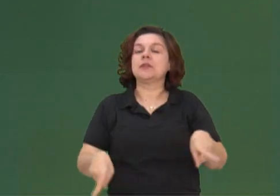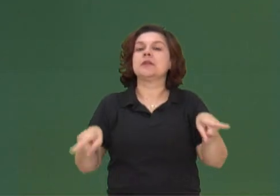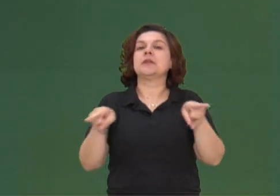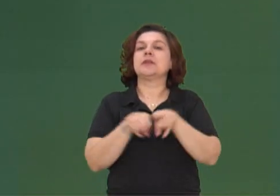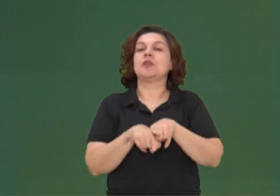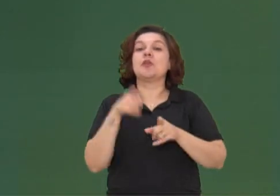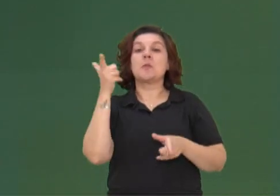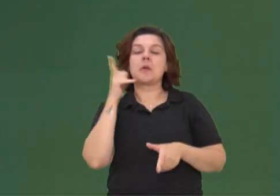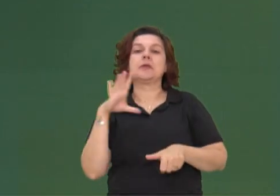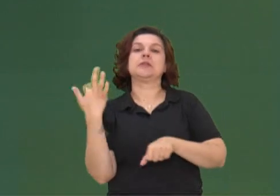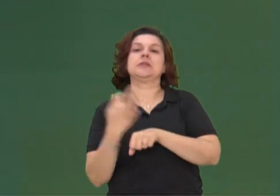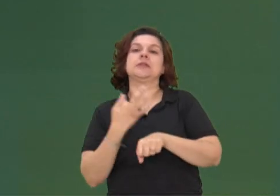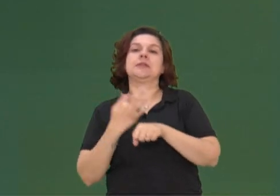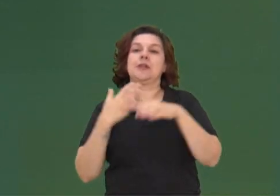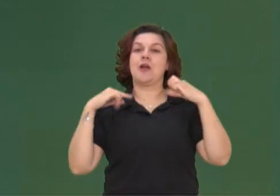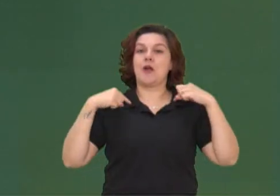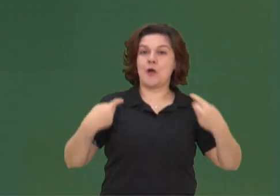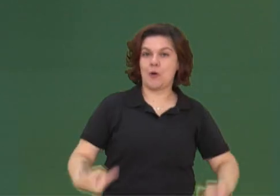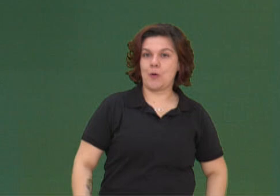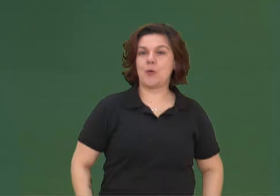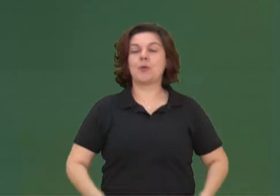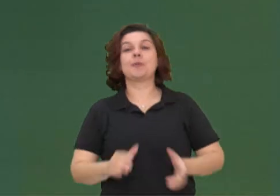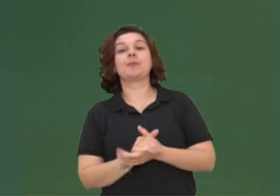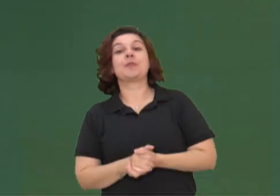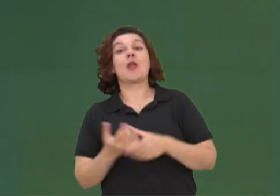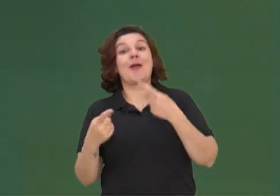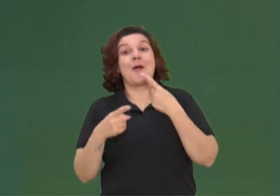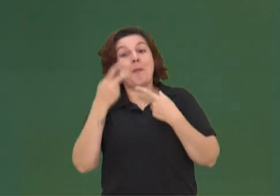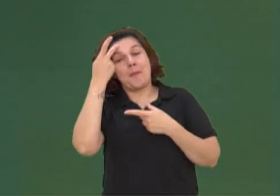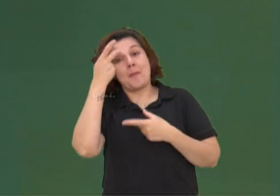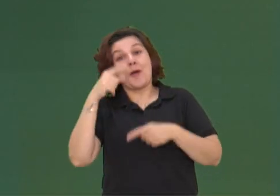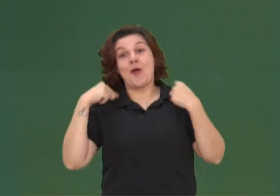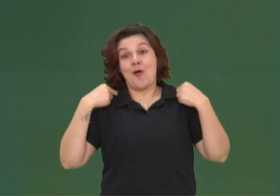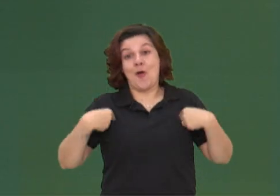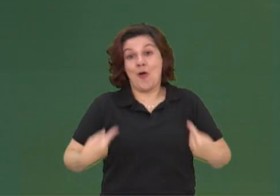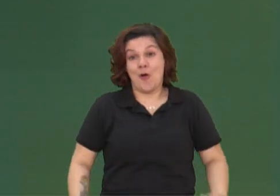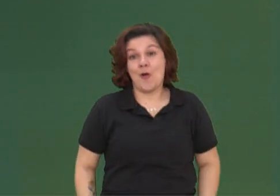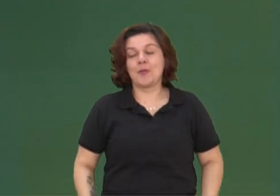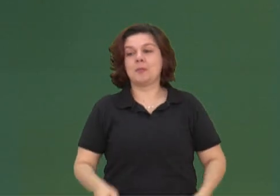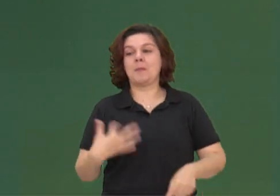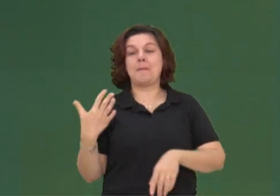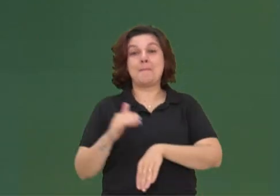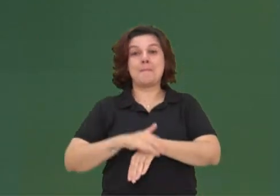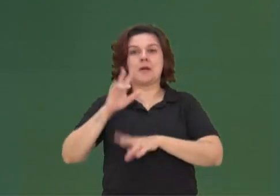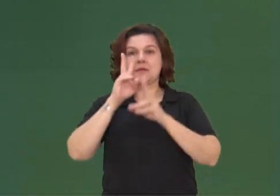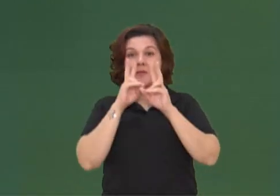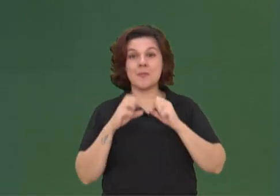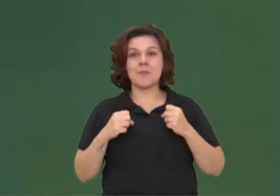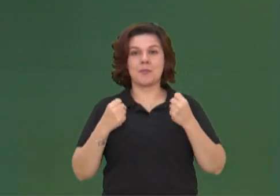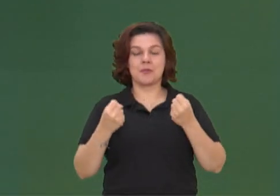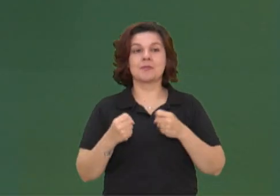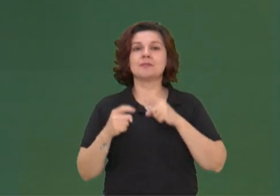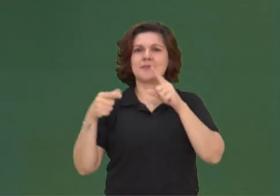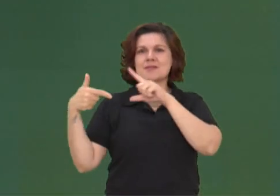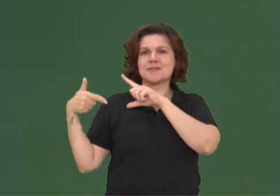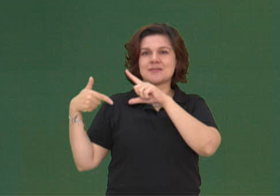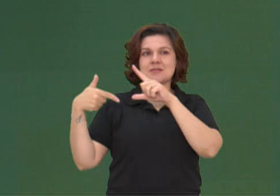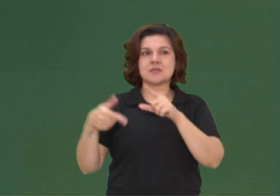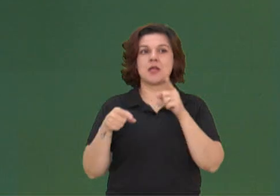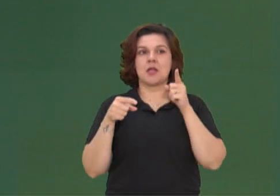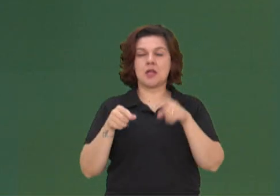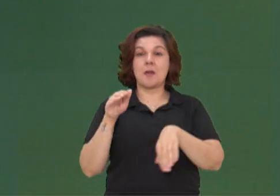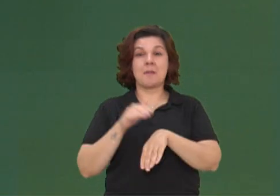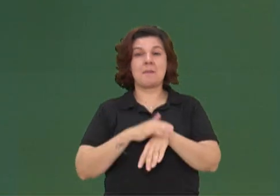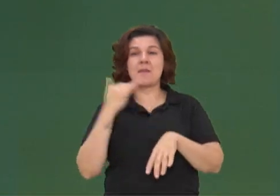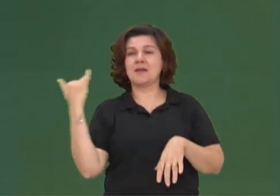a resistência do corpo deles, fazer com que o corpo deles suporte cada vez mais ali algum tipo de poder. Inclusive nessa série, alguns elementos que são